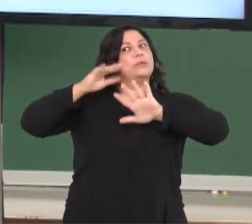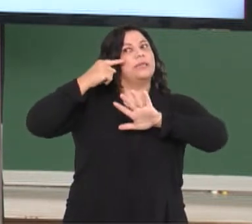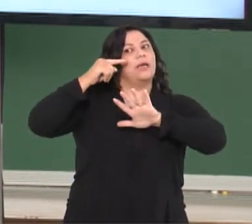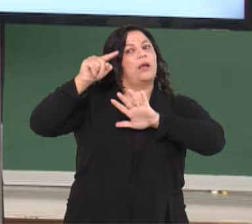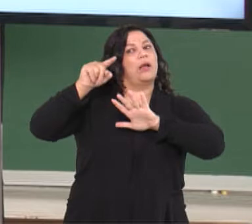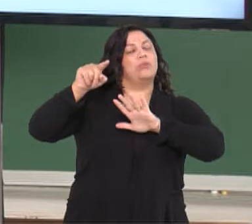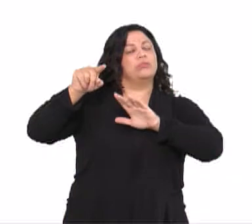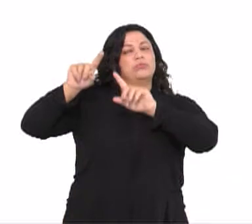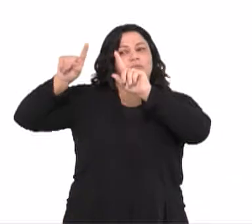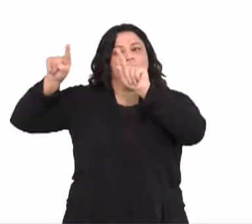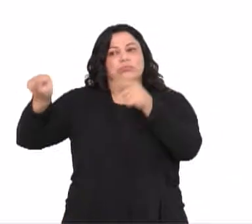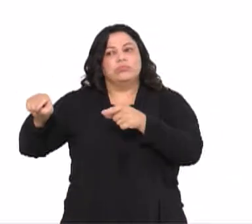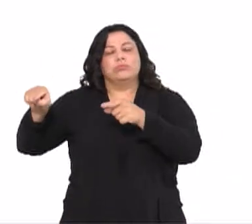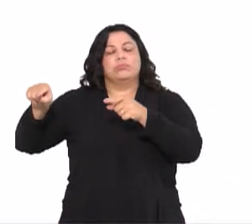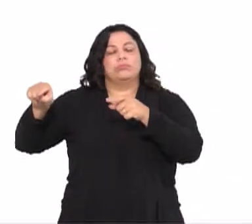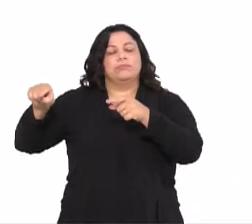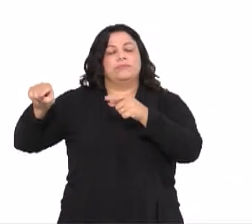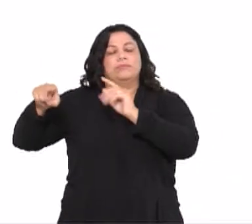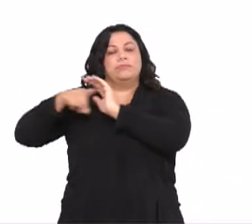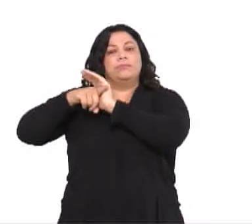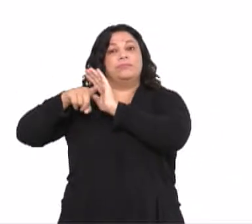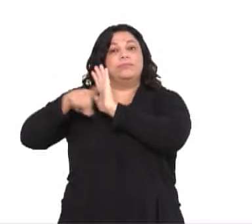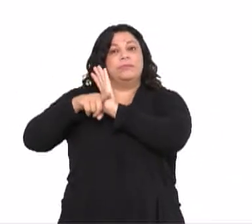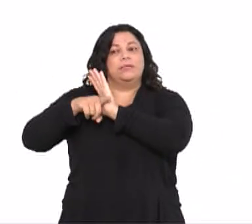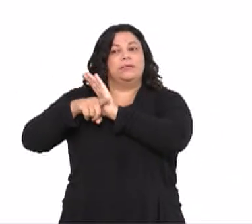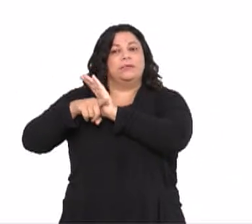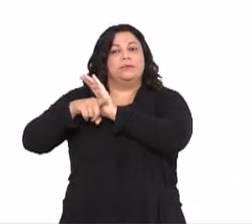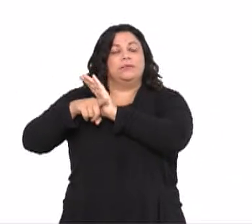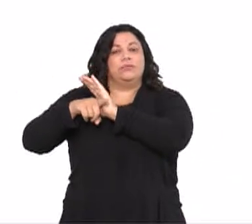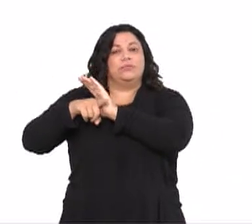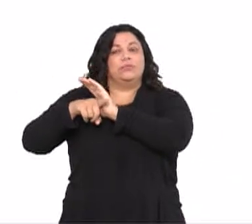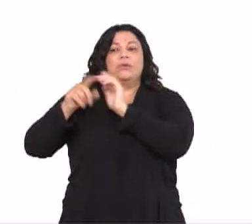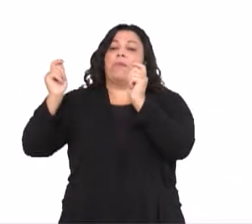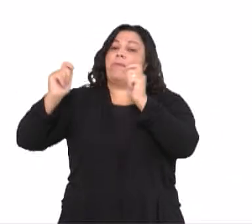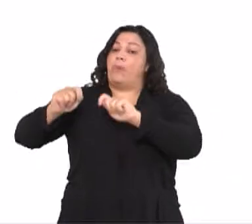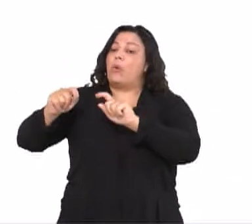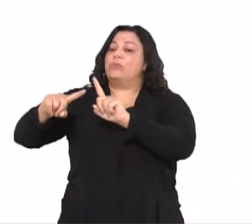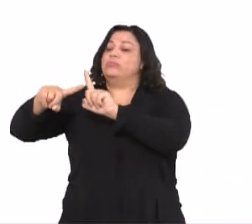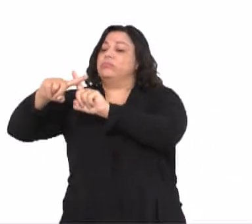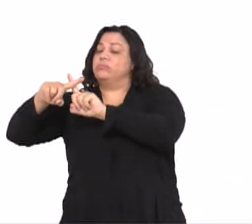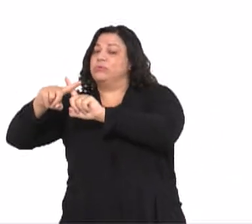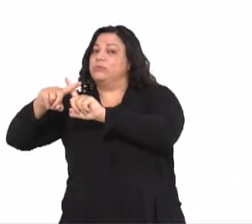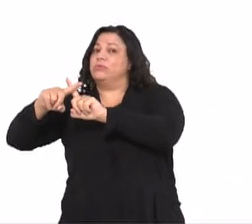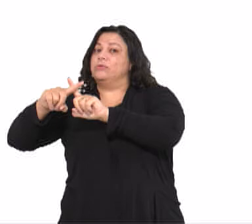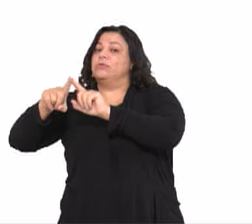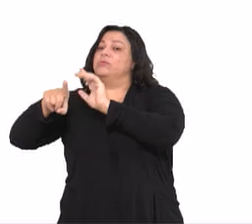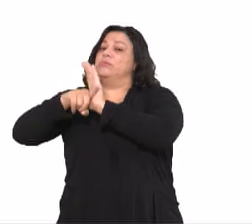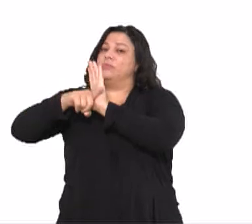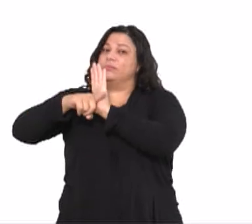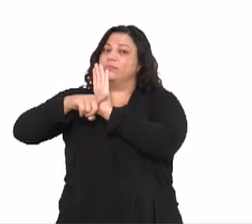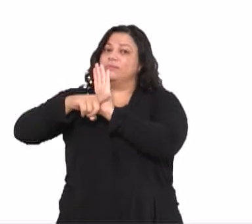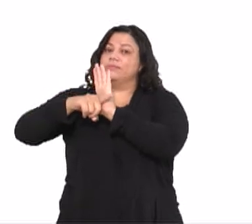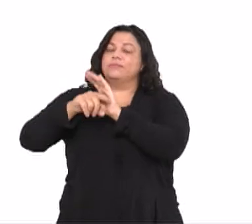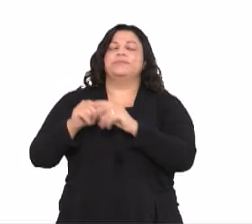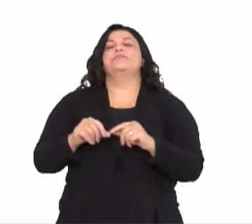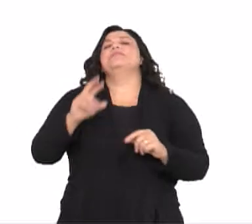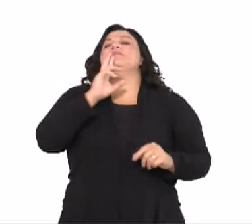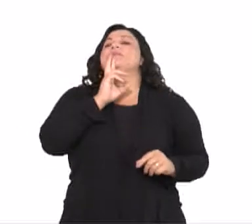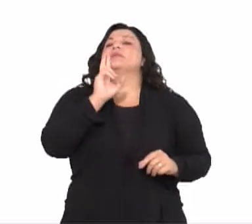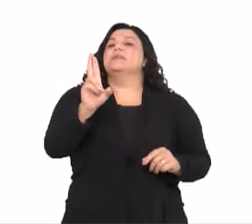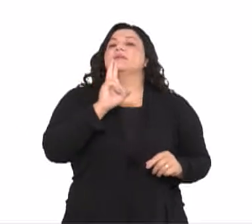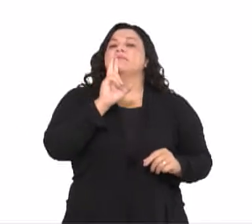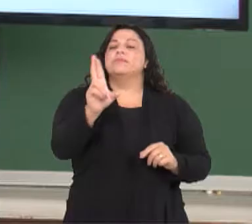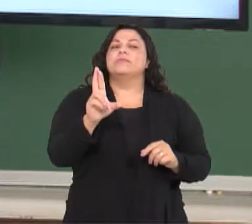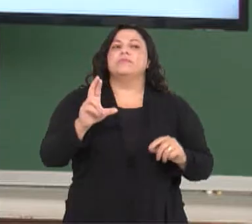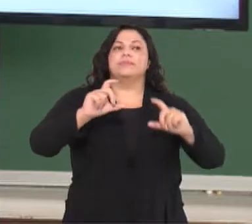do parênteses é o do valor que está lá o coeficiente. Ele pode ser positivo ou ele pode ser negativo. Resolvendo essa operação,